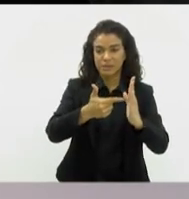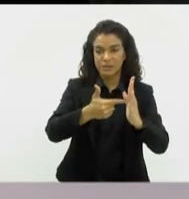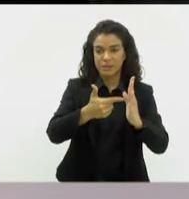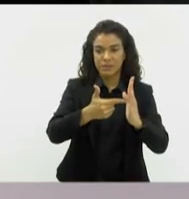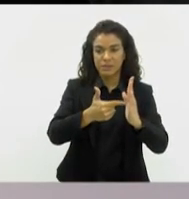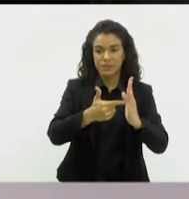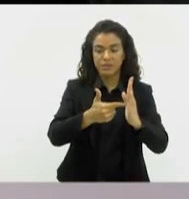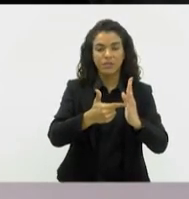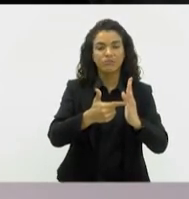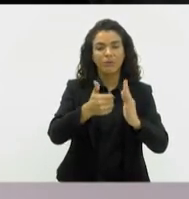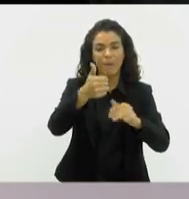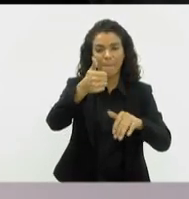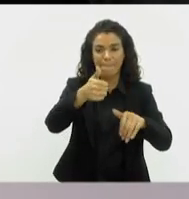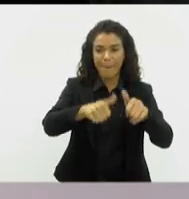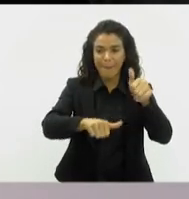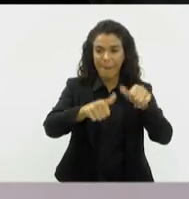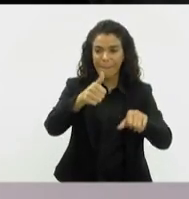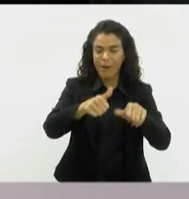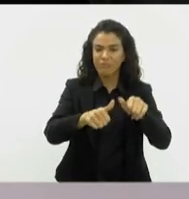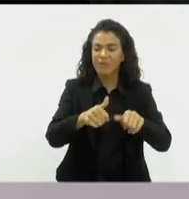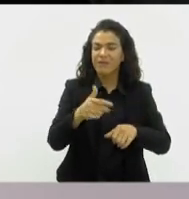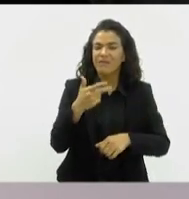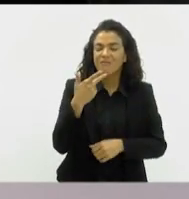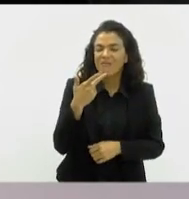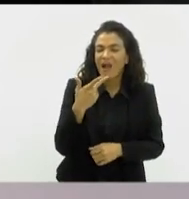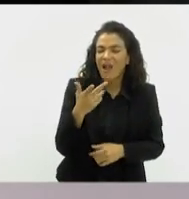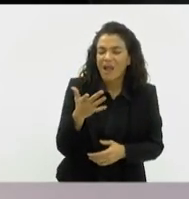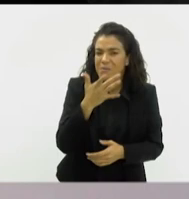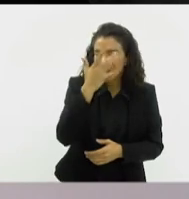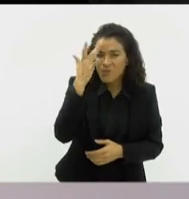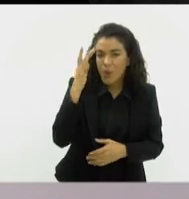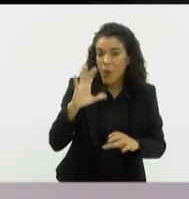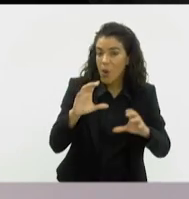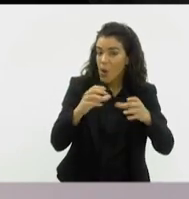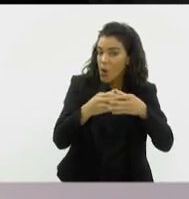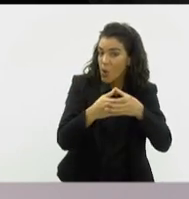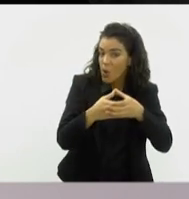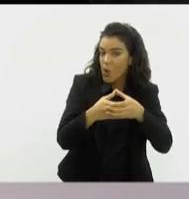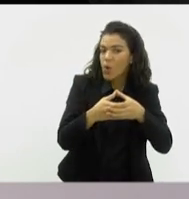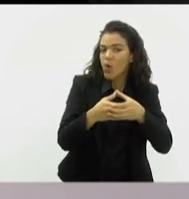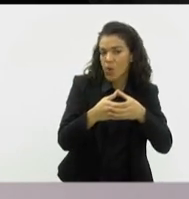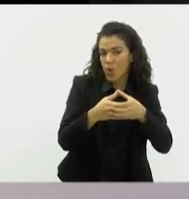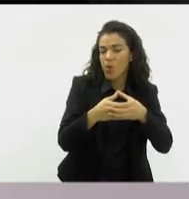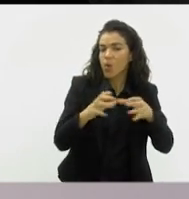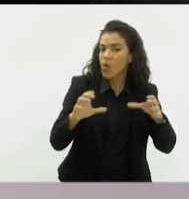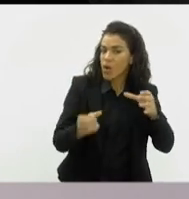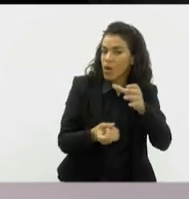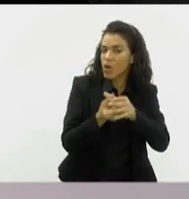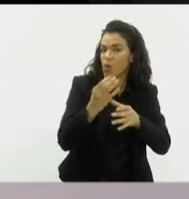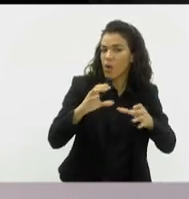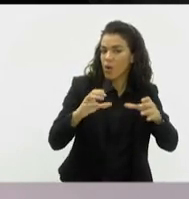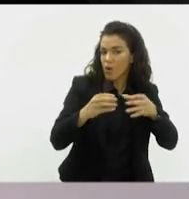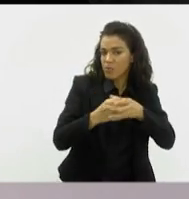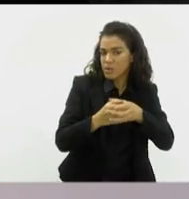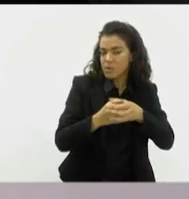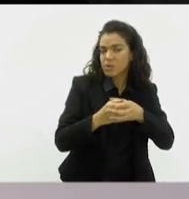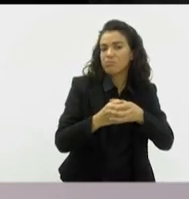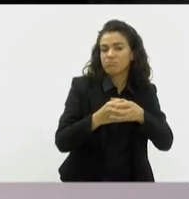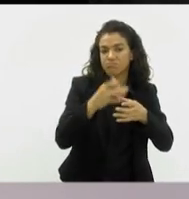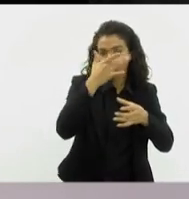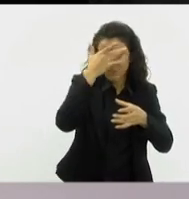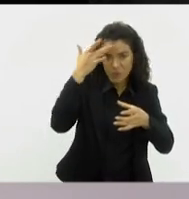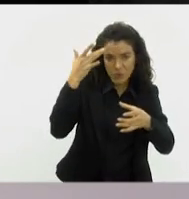A comissão de verificação, que também... Quando a senhora fala a gente, é uma comissão para isso? A comissão eleitoral. Foi criada uma comissão eleitoral.